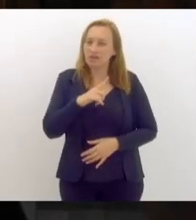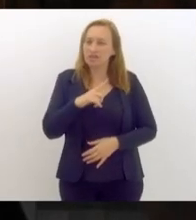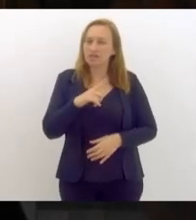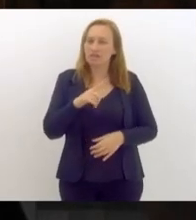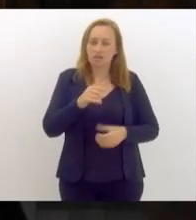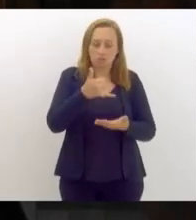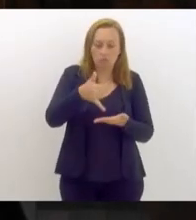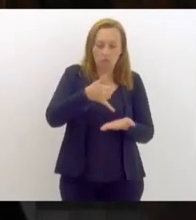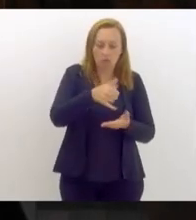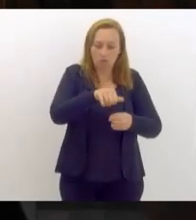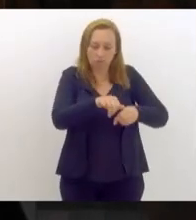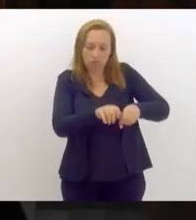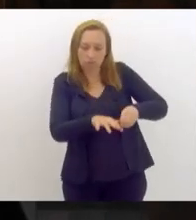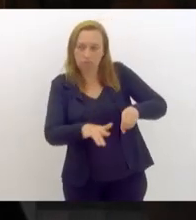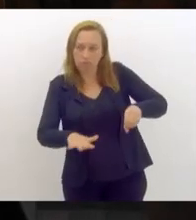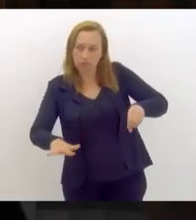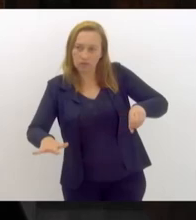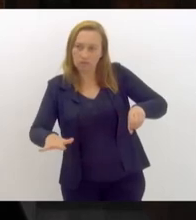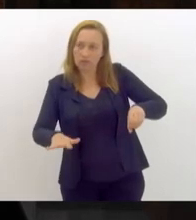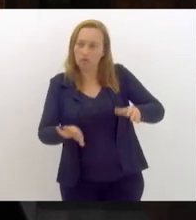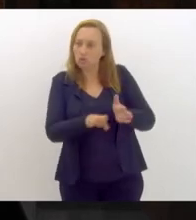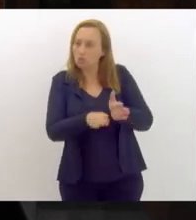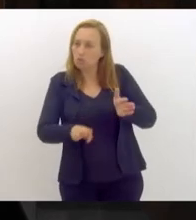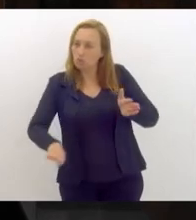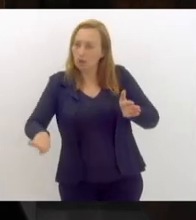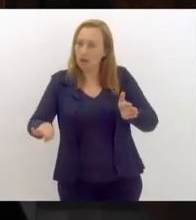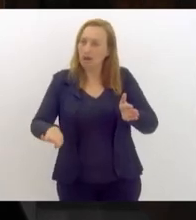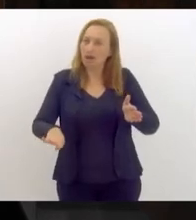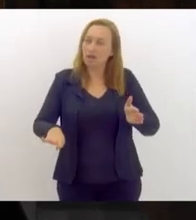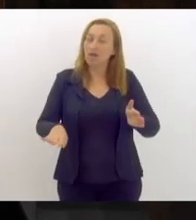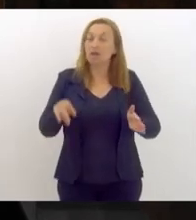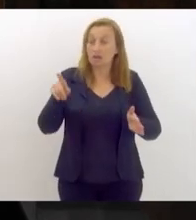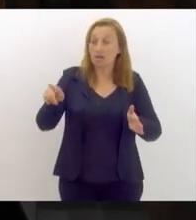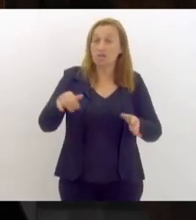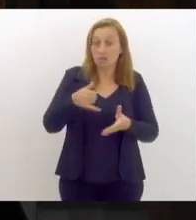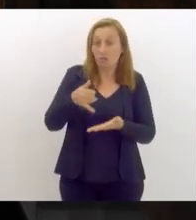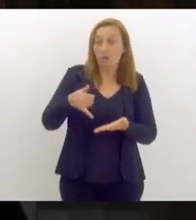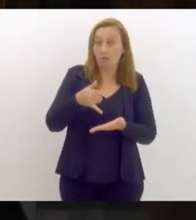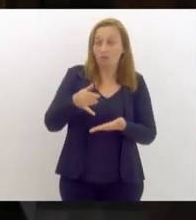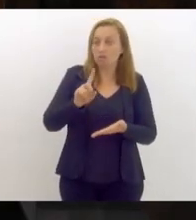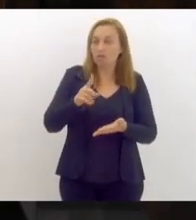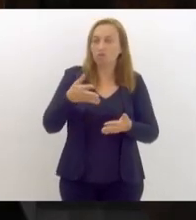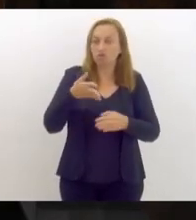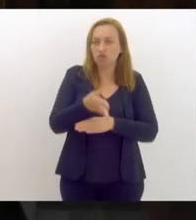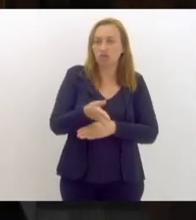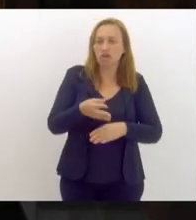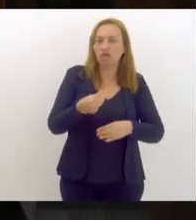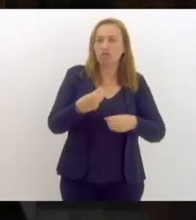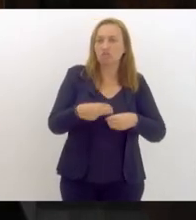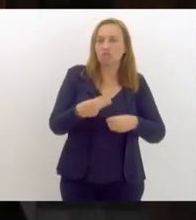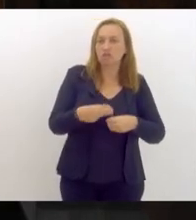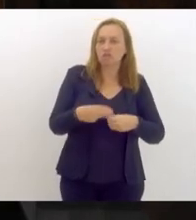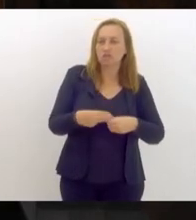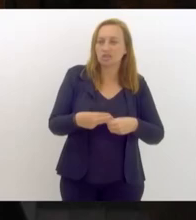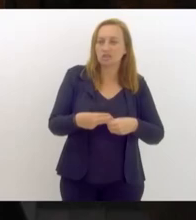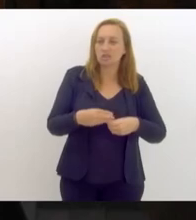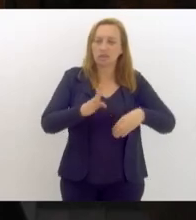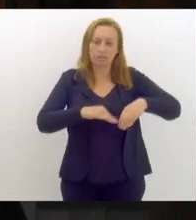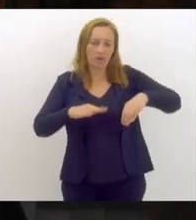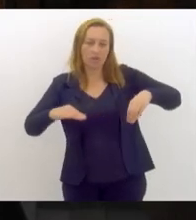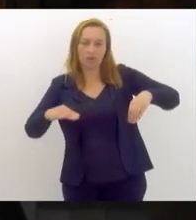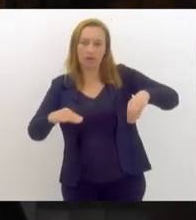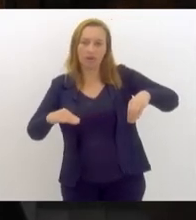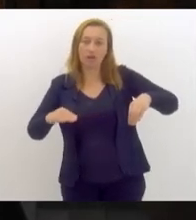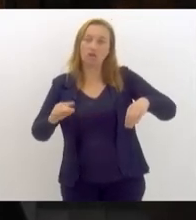de exploração de petróleo detalhe de ouro Esse óleo ele não chegaria os municípios da Baía de Guanabara